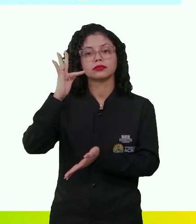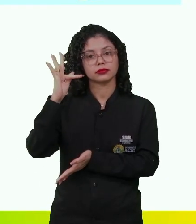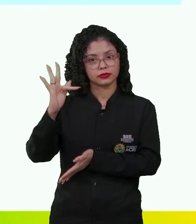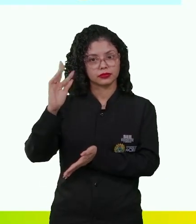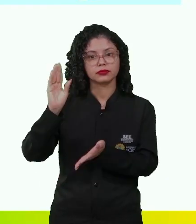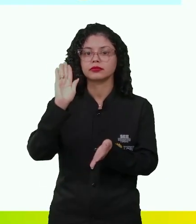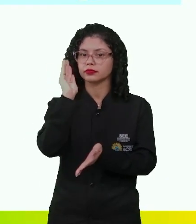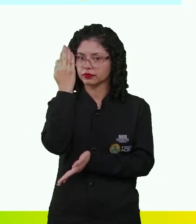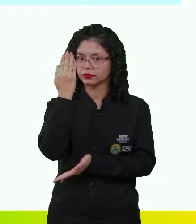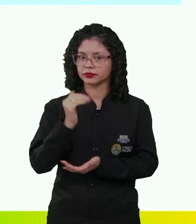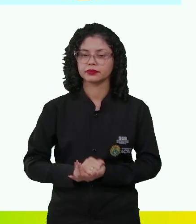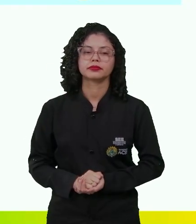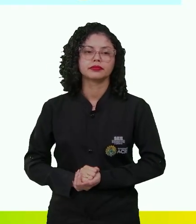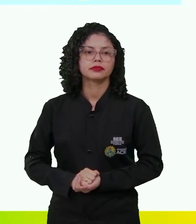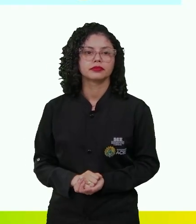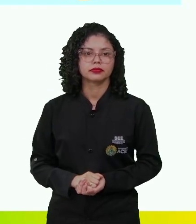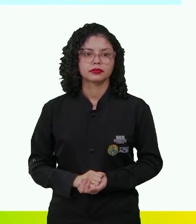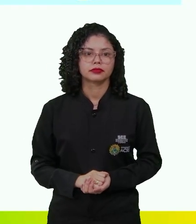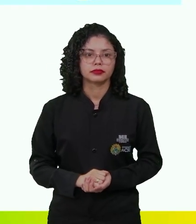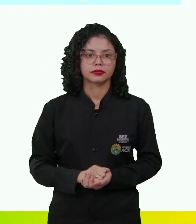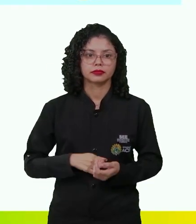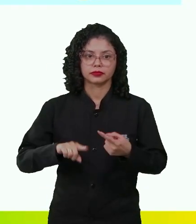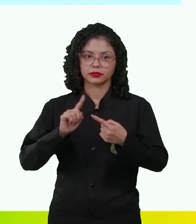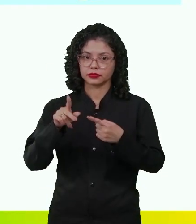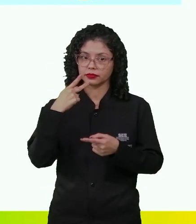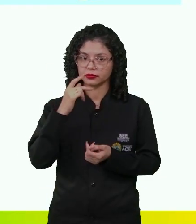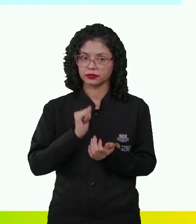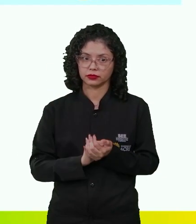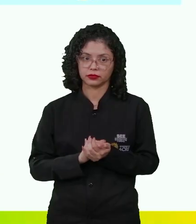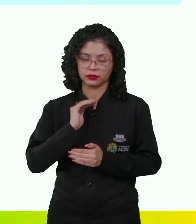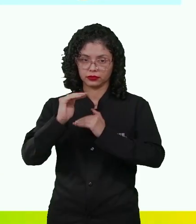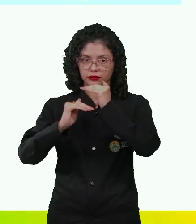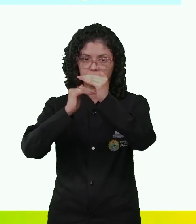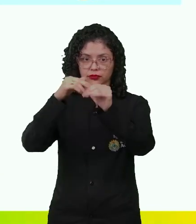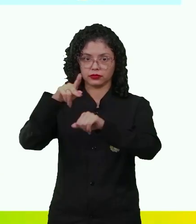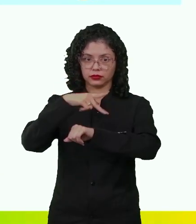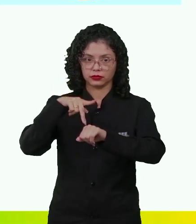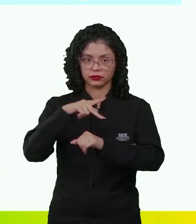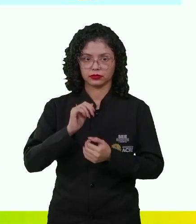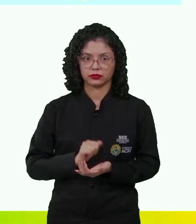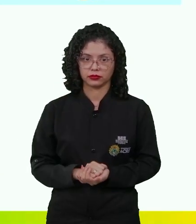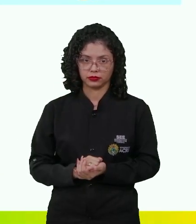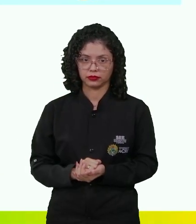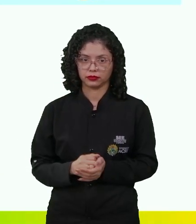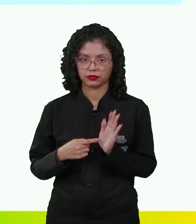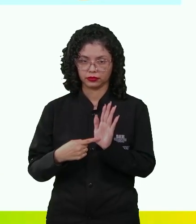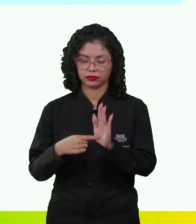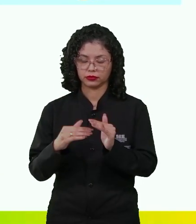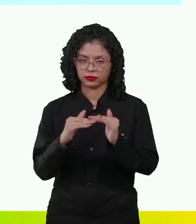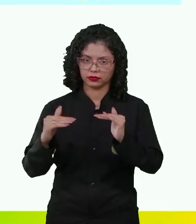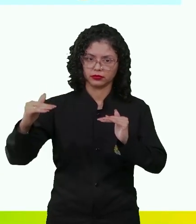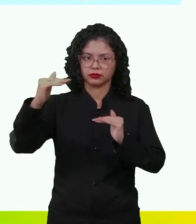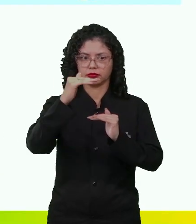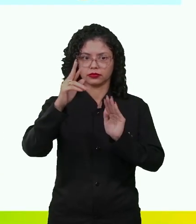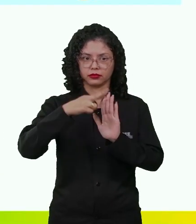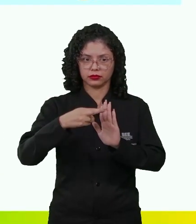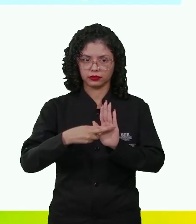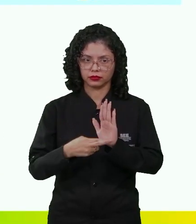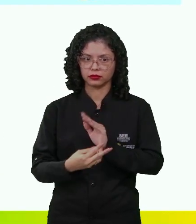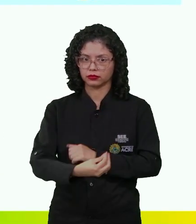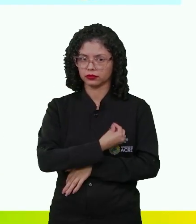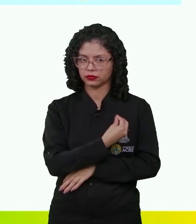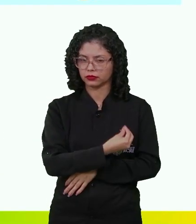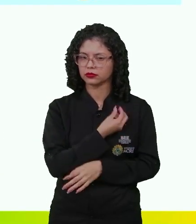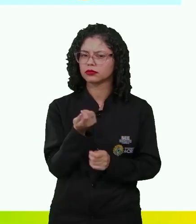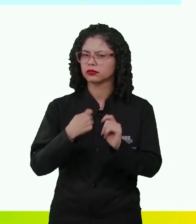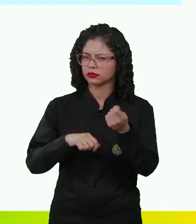verdadeiro e F para falso. A primeira diz o seguinte: os países subdesenvolvidos apresentam elevado padrão